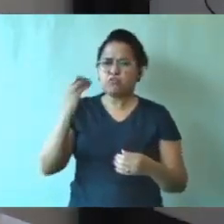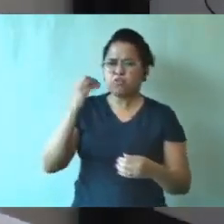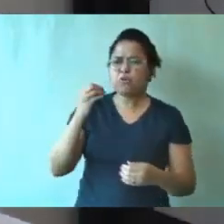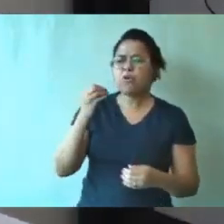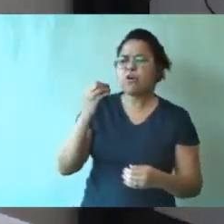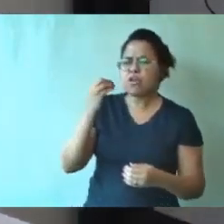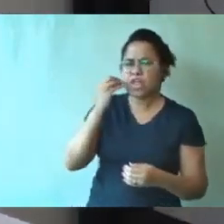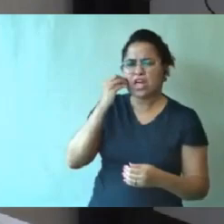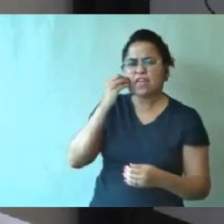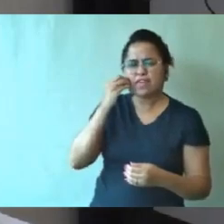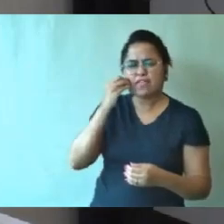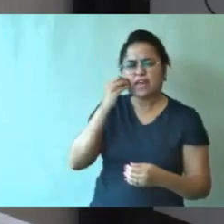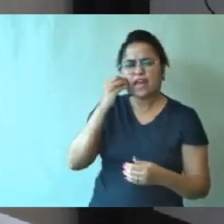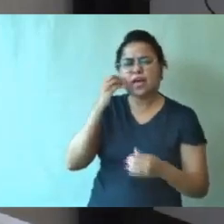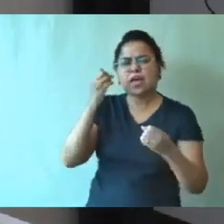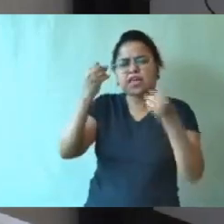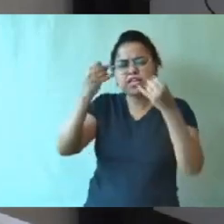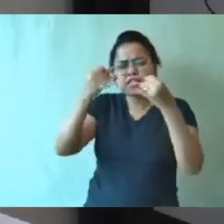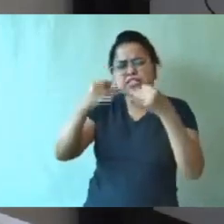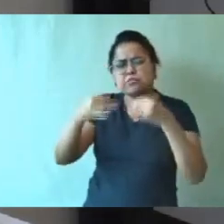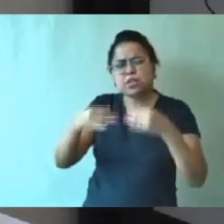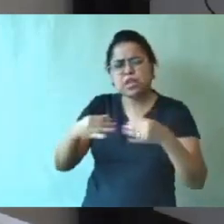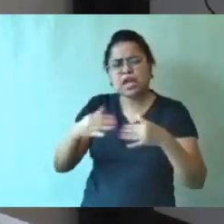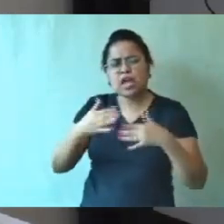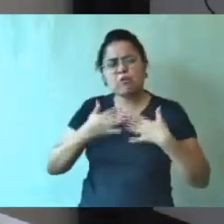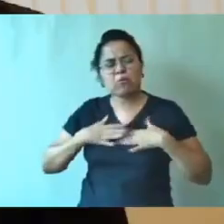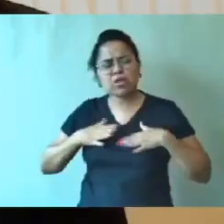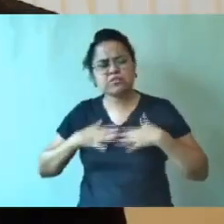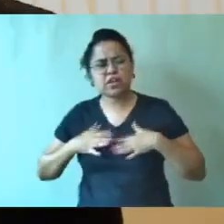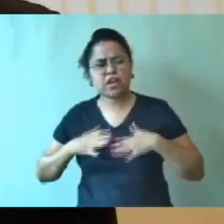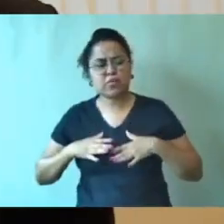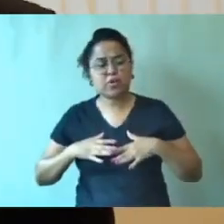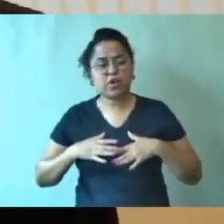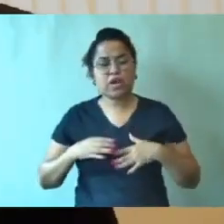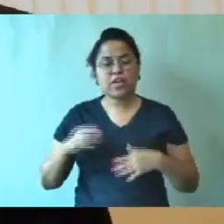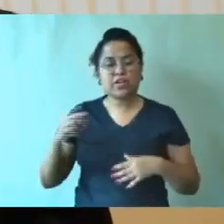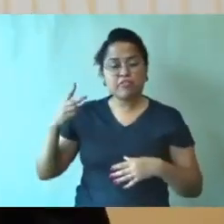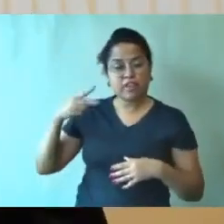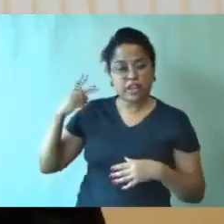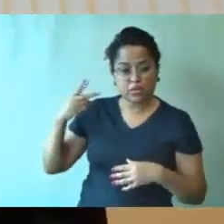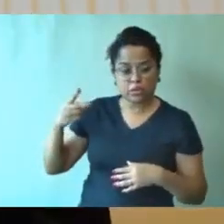vou explicar com mais calma aqui. Vereador Braulio, quando você coloca isso,